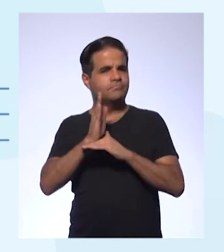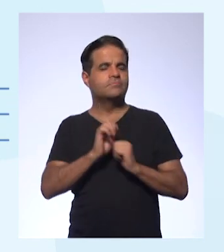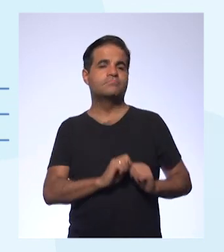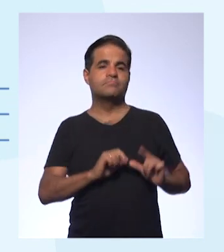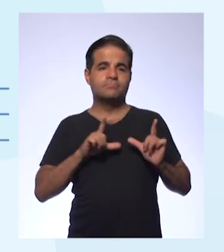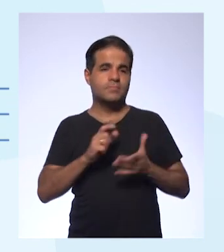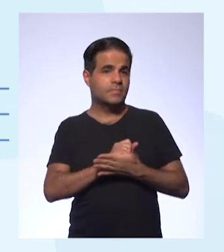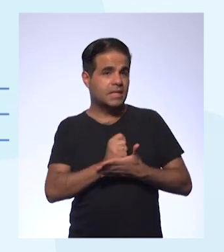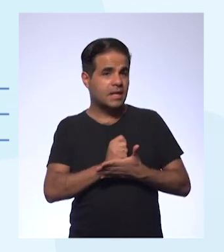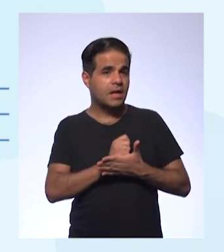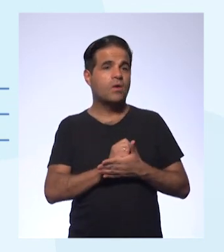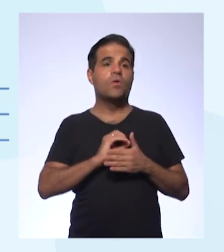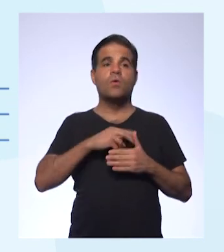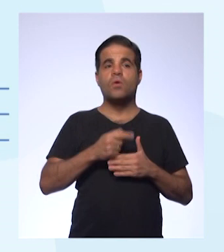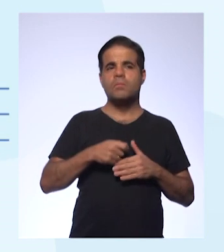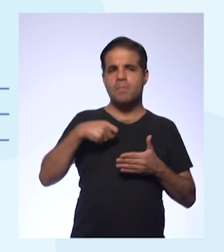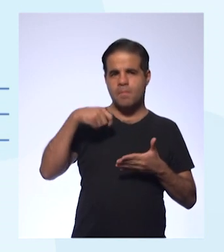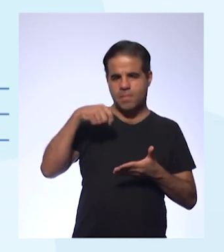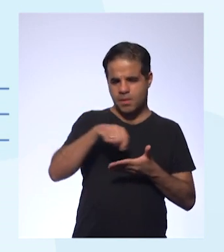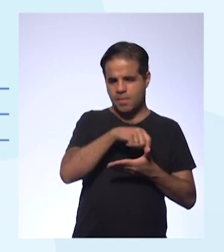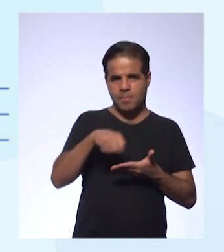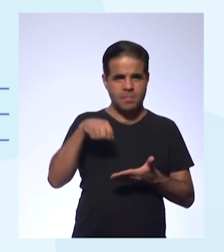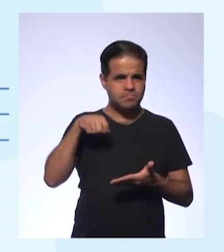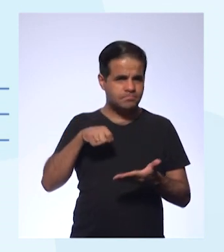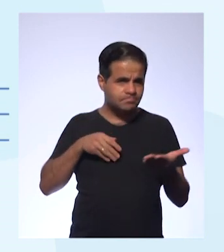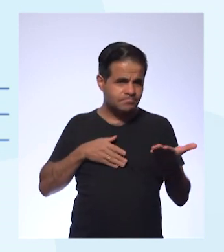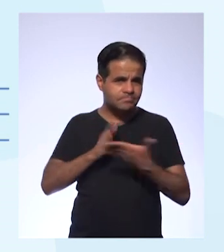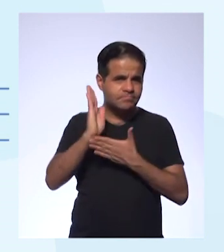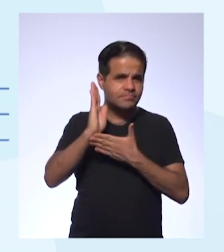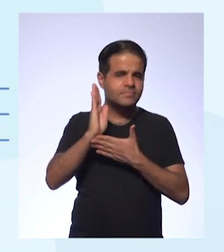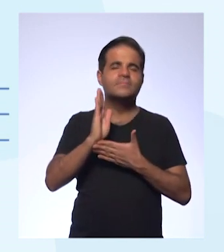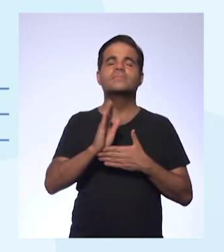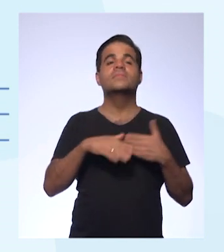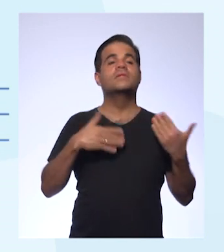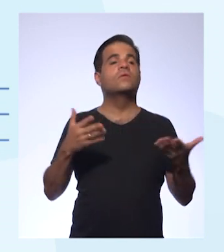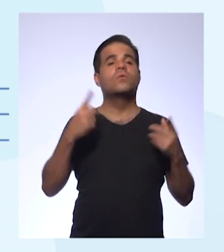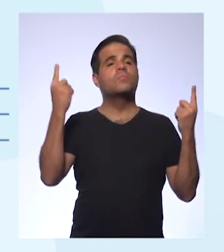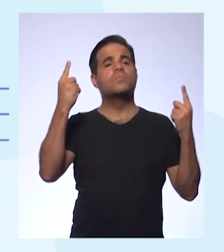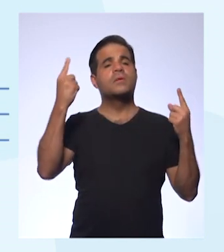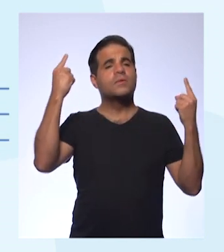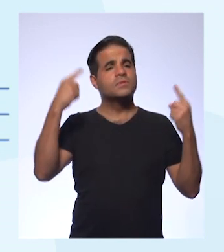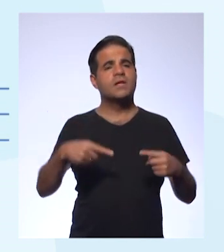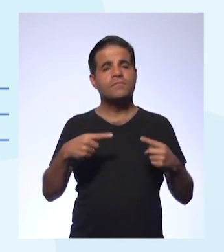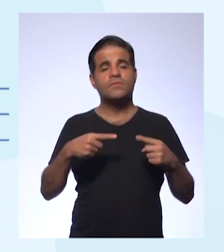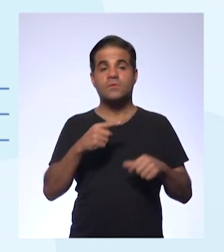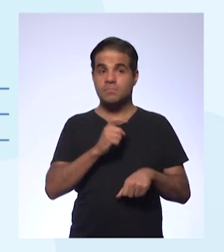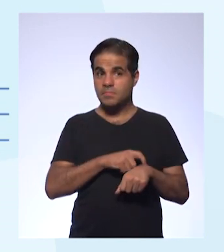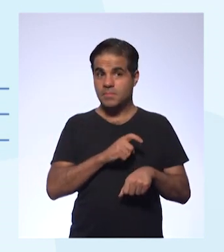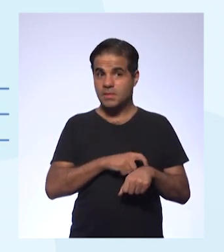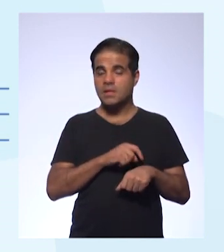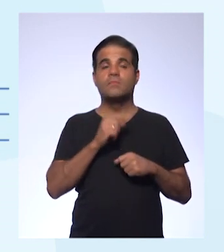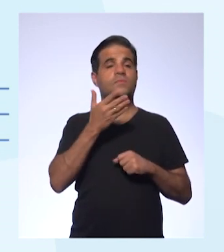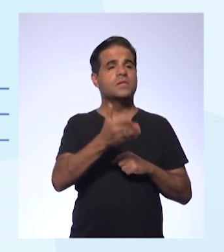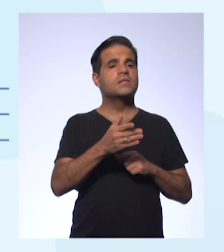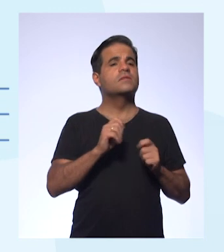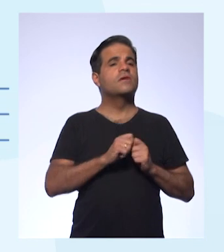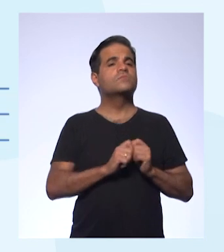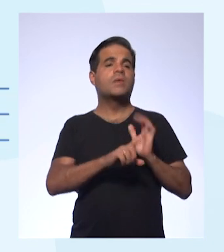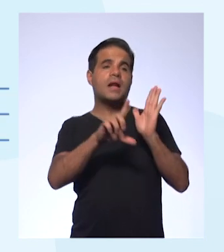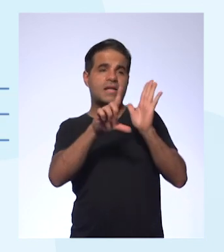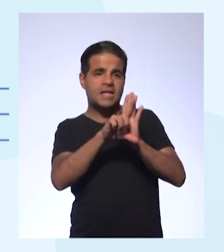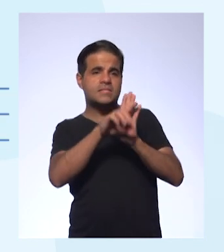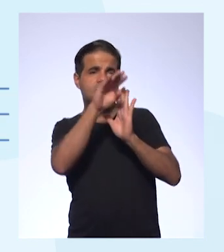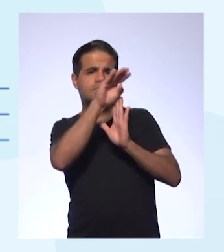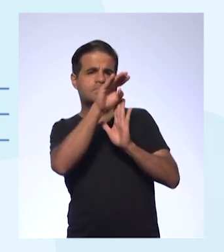em um game ou dar um checkmate no xadrez. Então, agora, o primeiro desafio desse primeiro tempo para vocês é que vocês façam